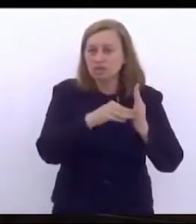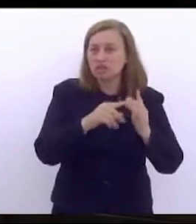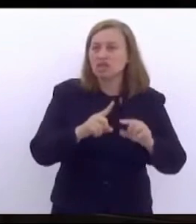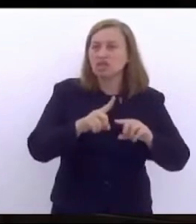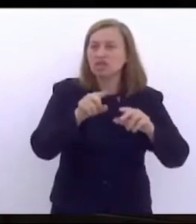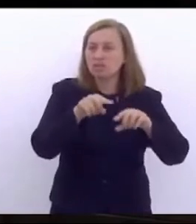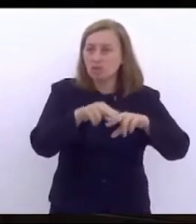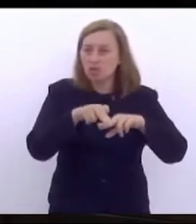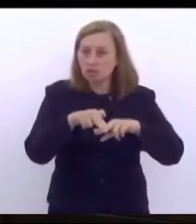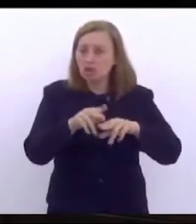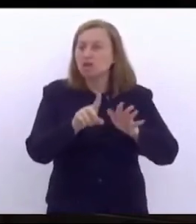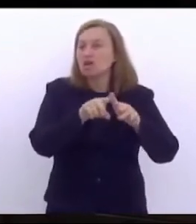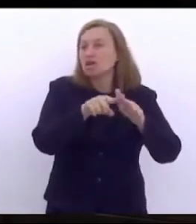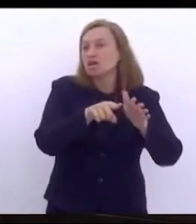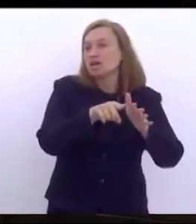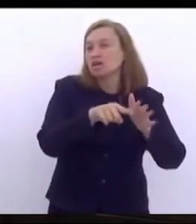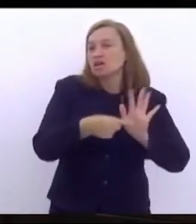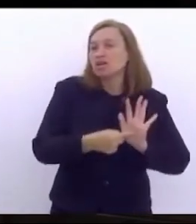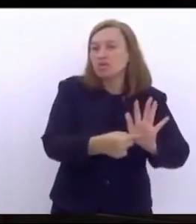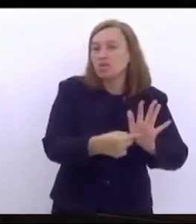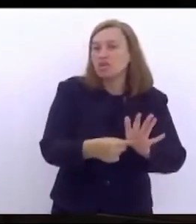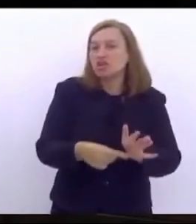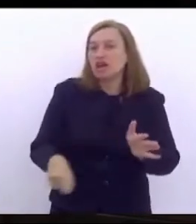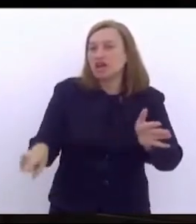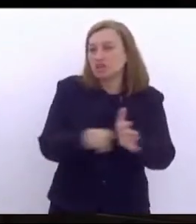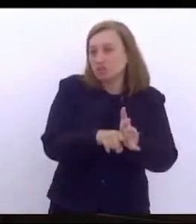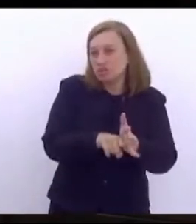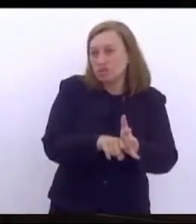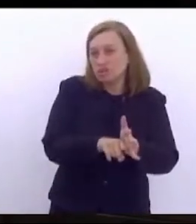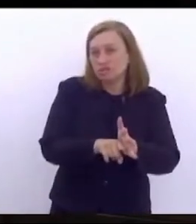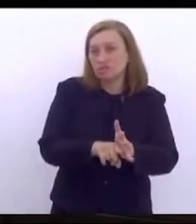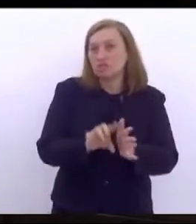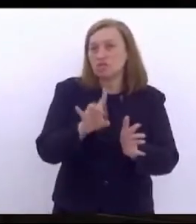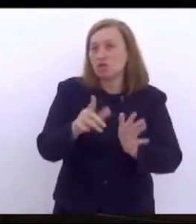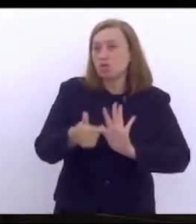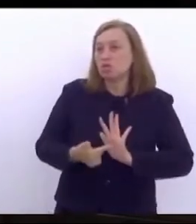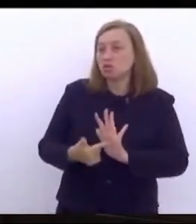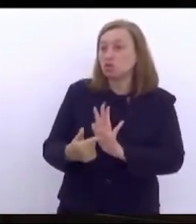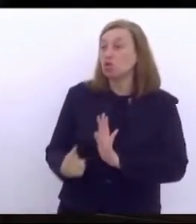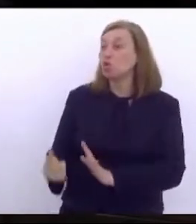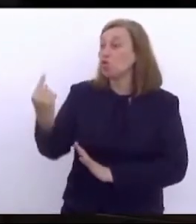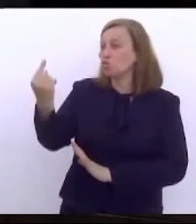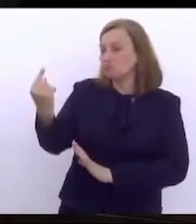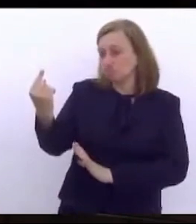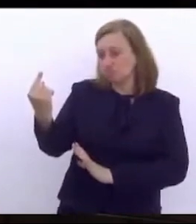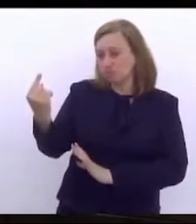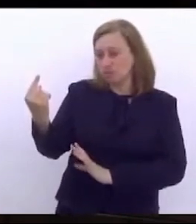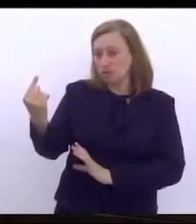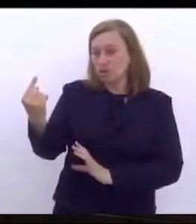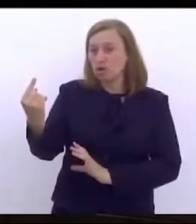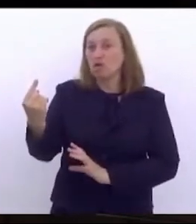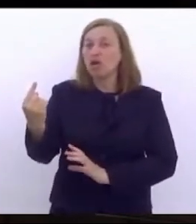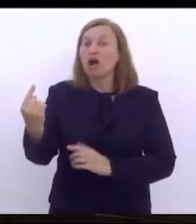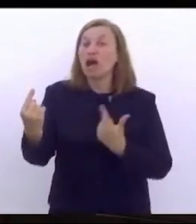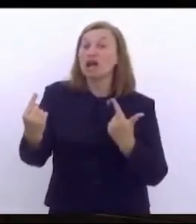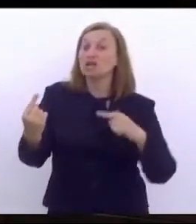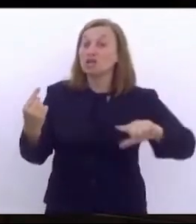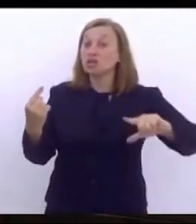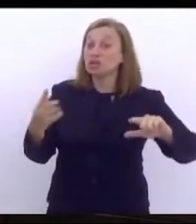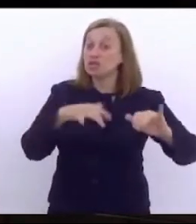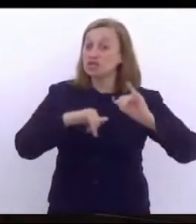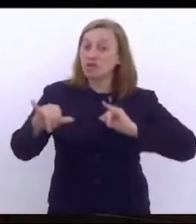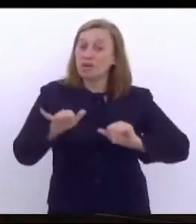tal redução. Então, eles escolheram a metodologia que traz reduções. Não estou dizendo que eles escolheram errado, mas é